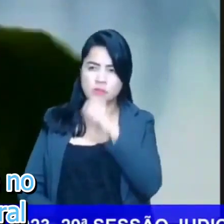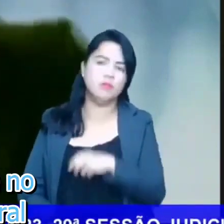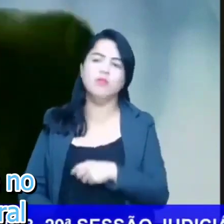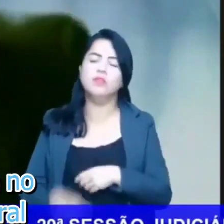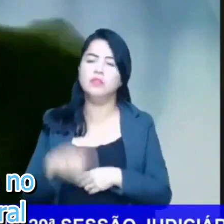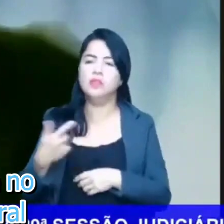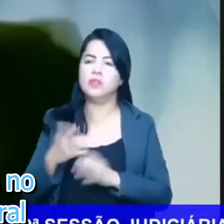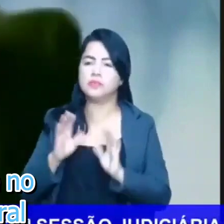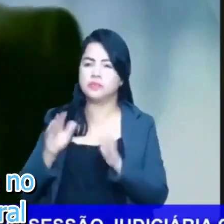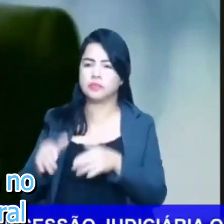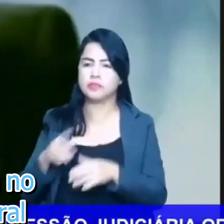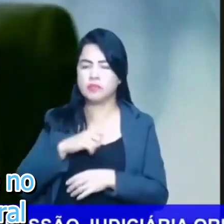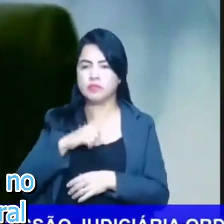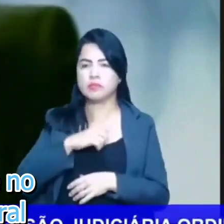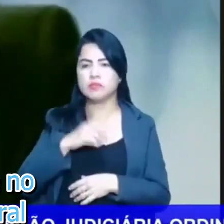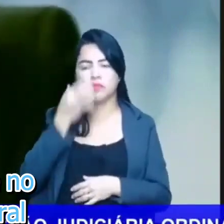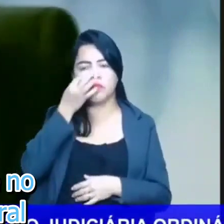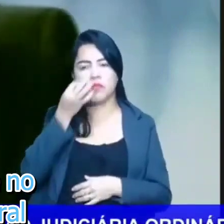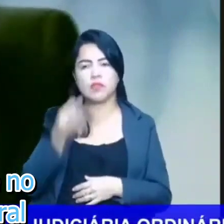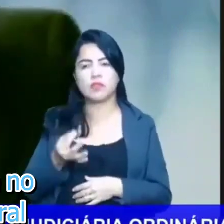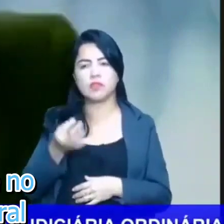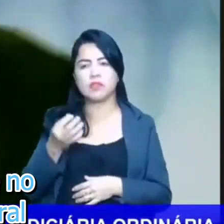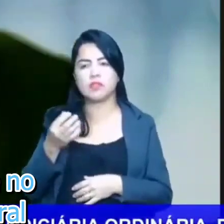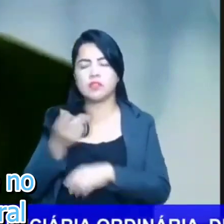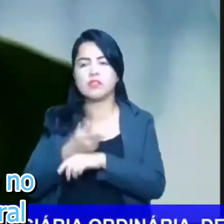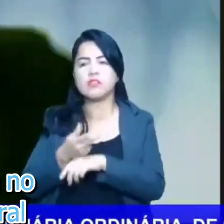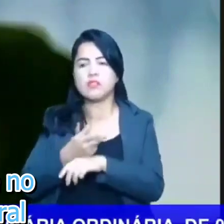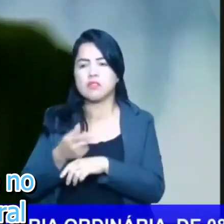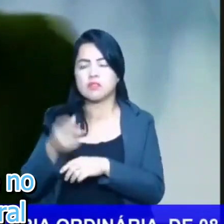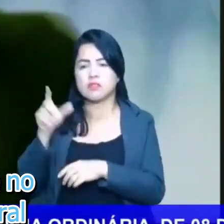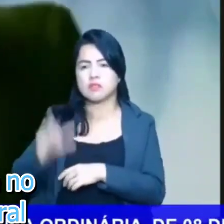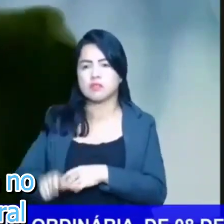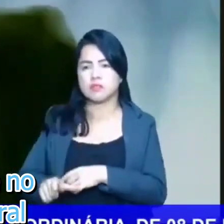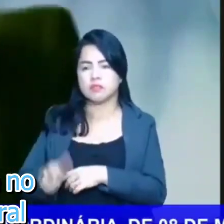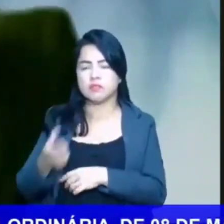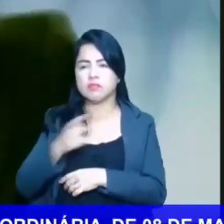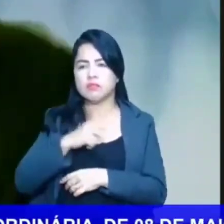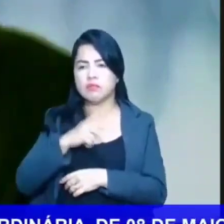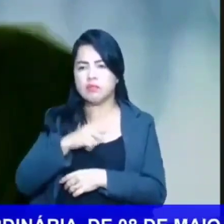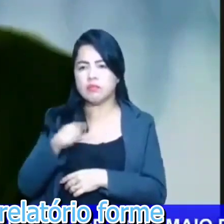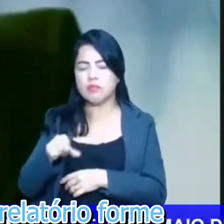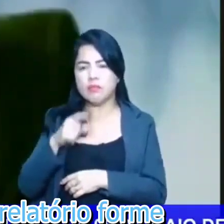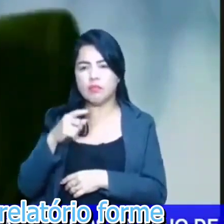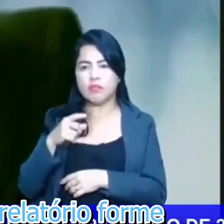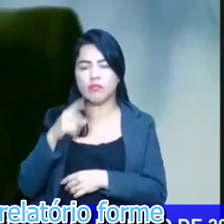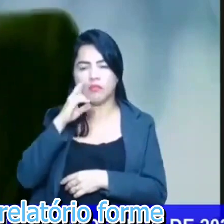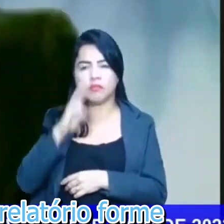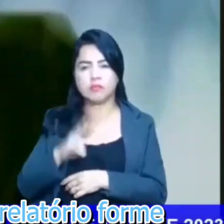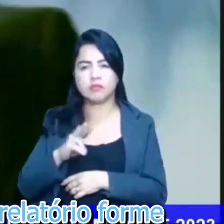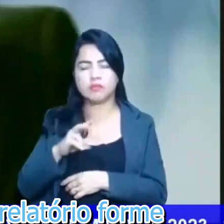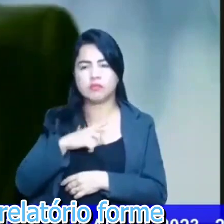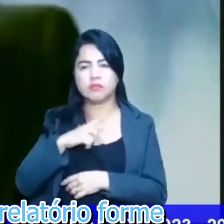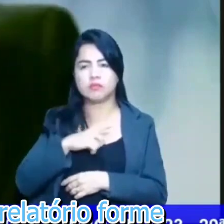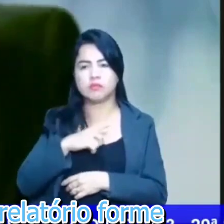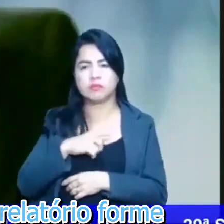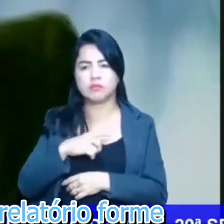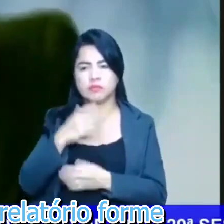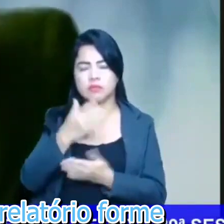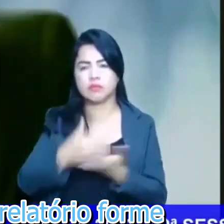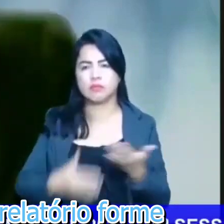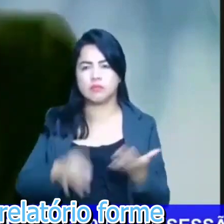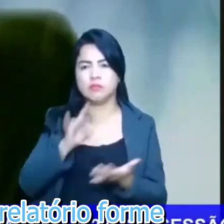seu destinatário, que, no meu modo de ver, é o Procurador Regional Eleitoral, para que ele, fundada nessa presunção